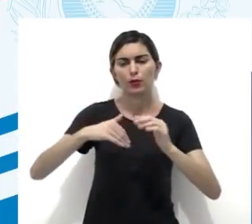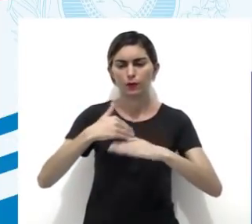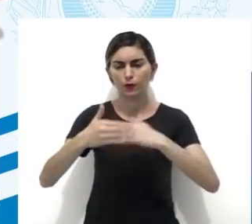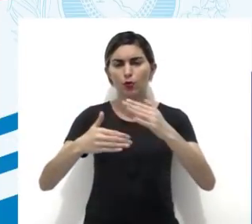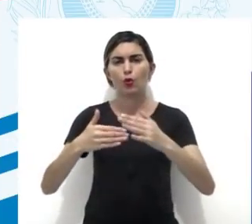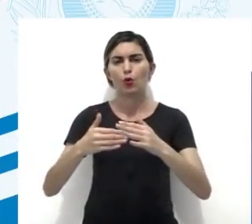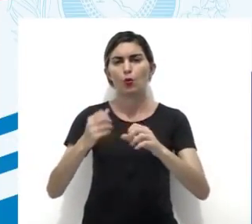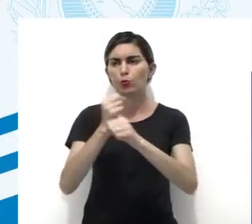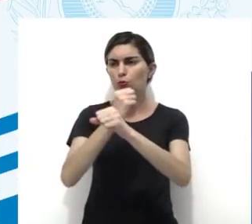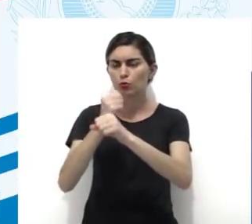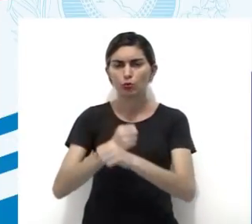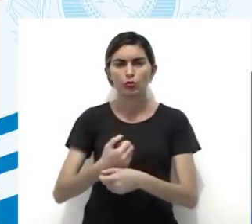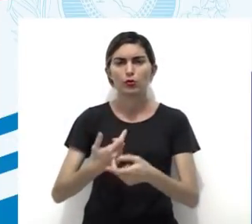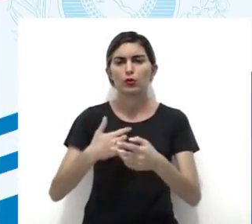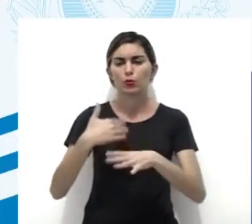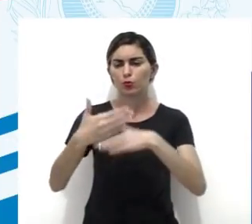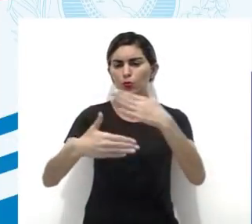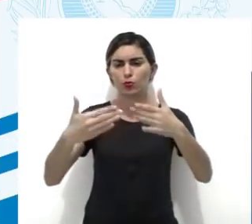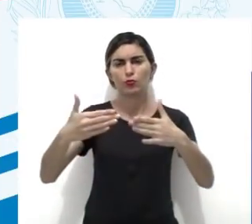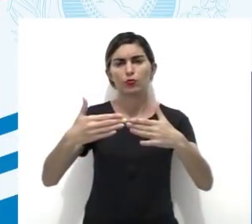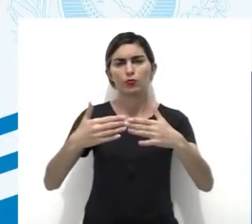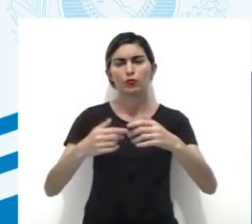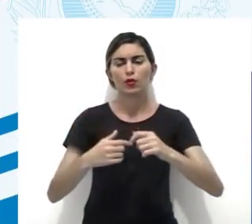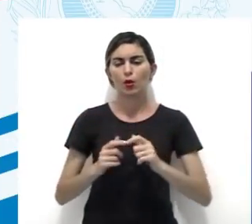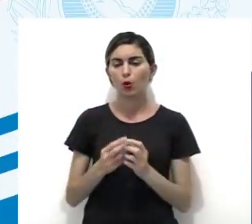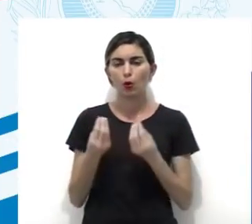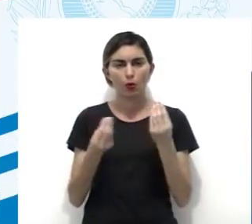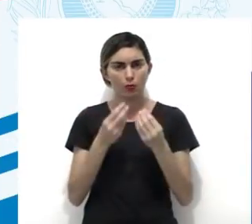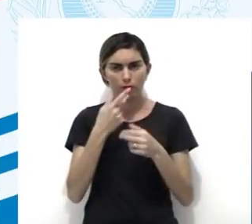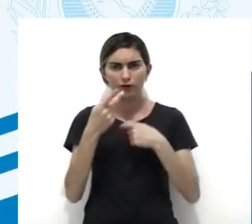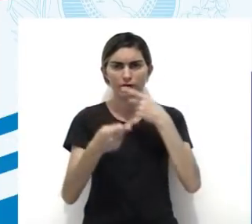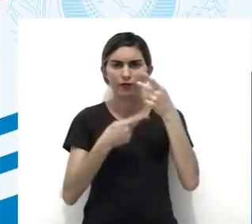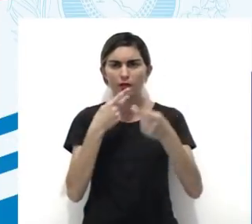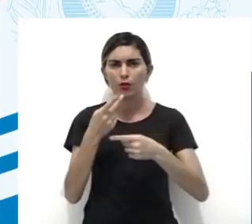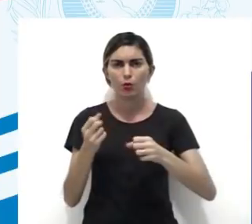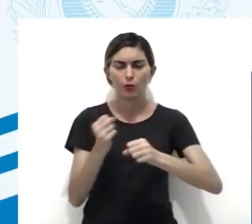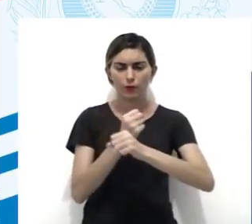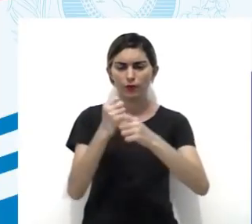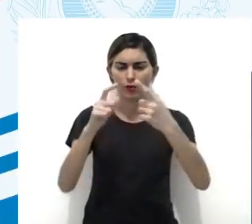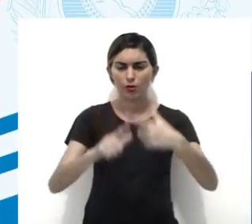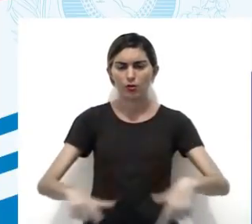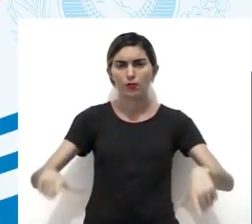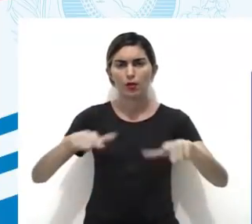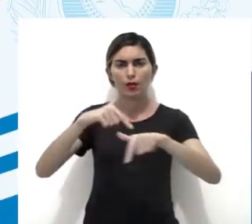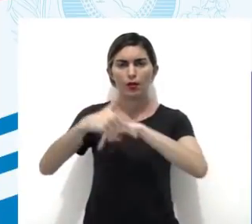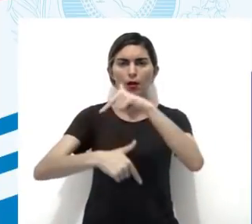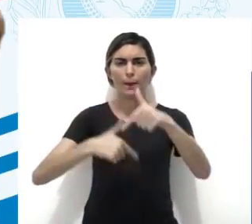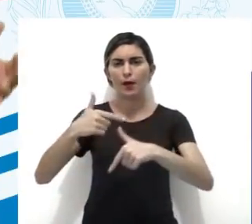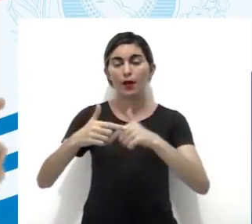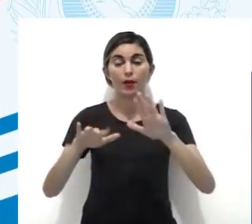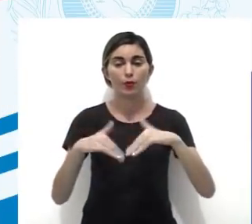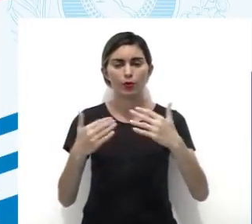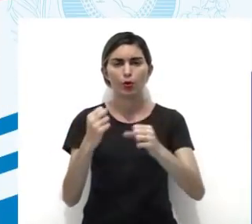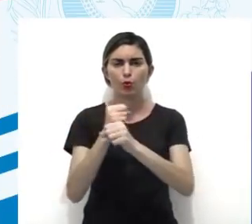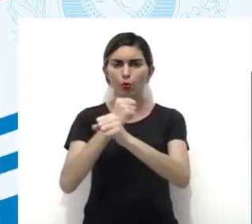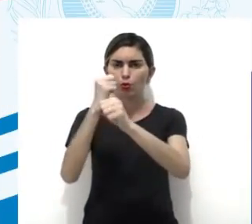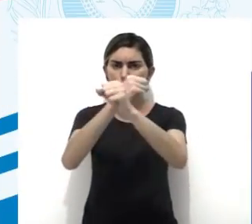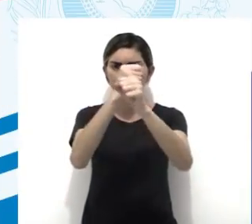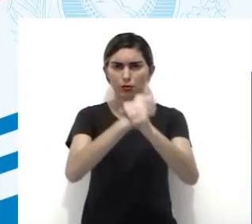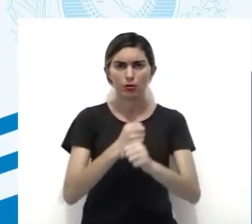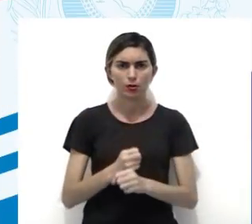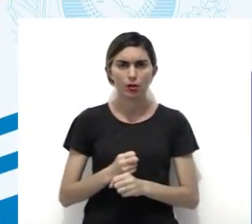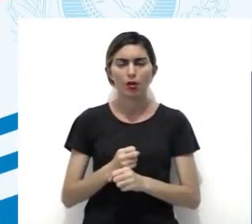suas construções ao espaço geográfico. Como a gente falou, o espaço é trabalho. Então essas construções